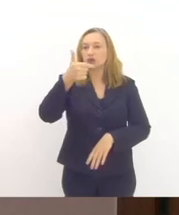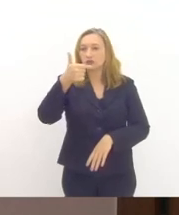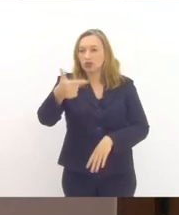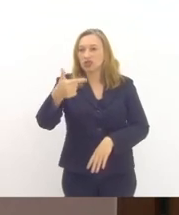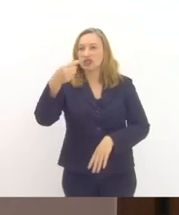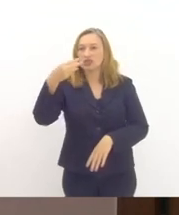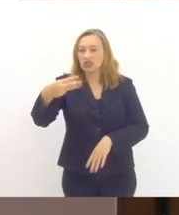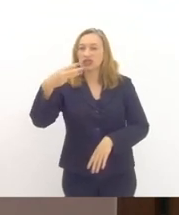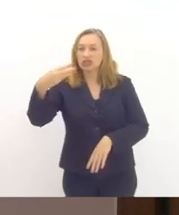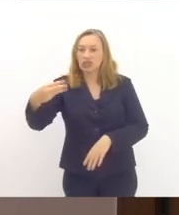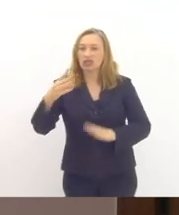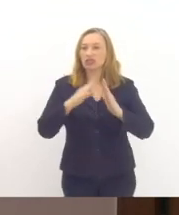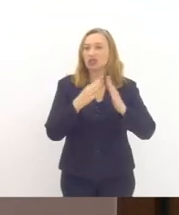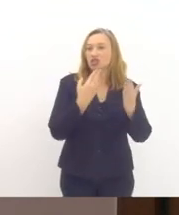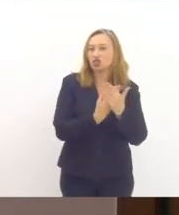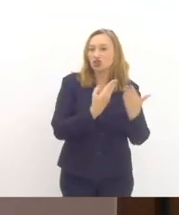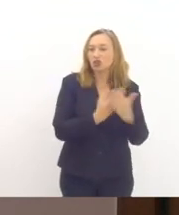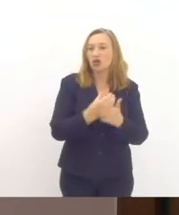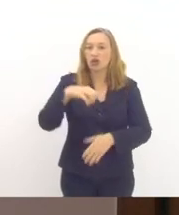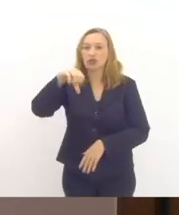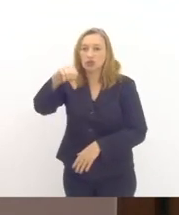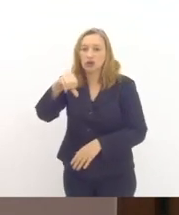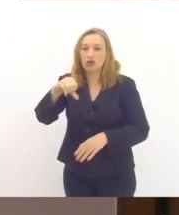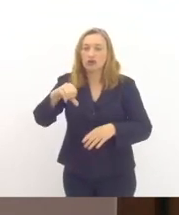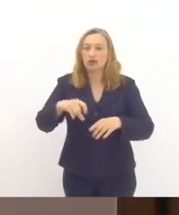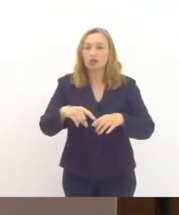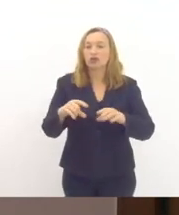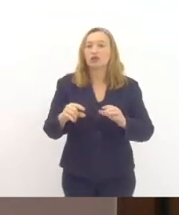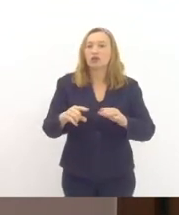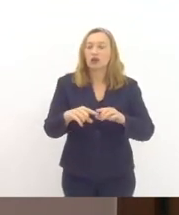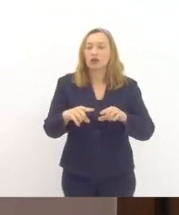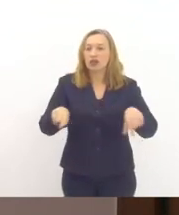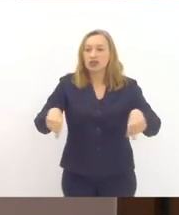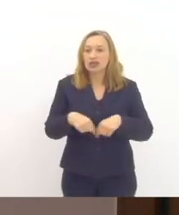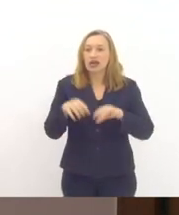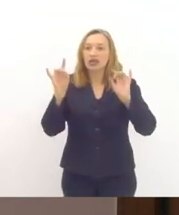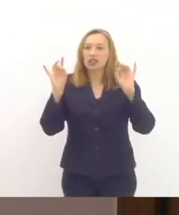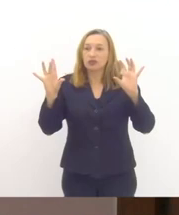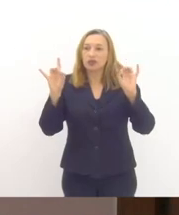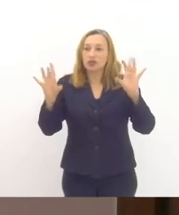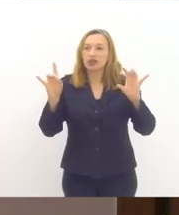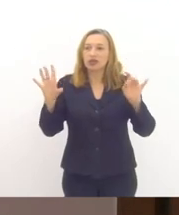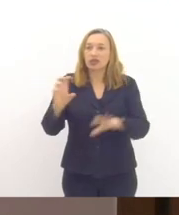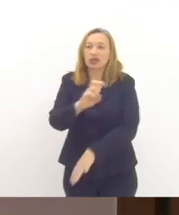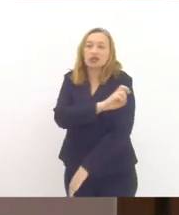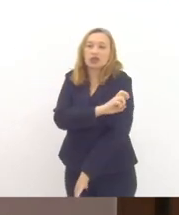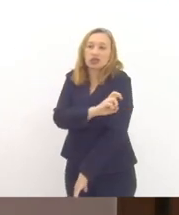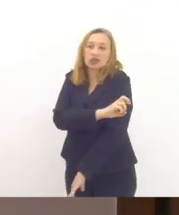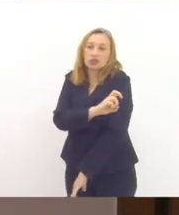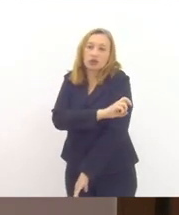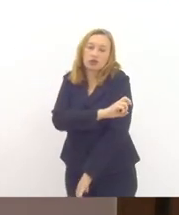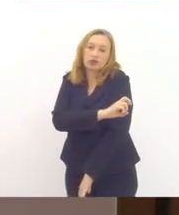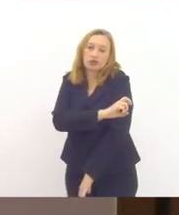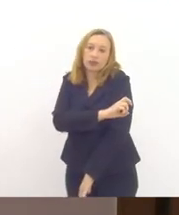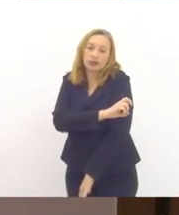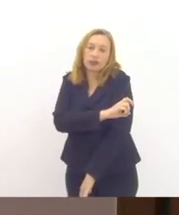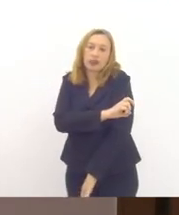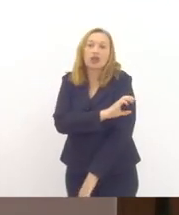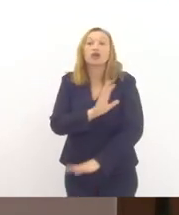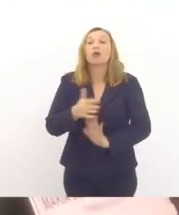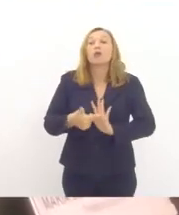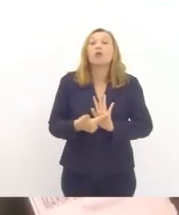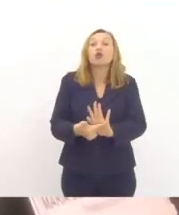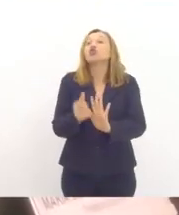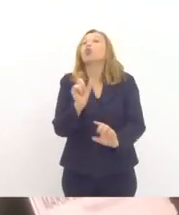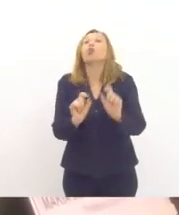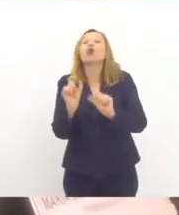apenas 9 contam com uma classe especial, todas no quinto ano do ensino fundamental, o que